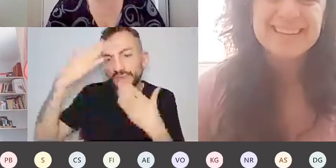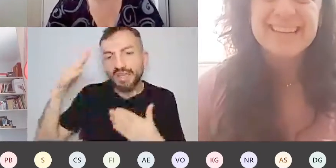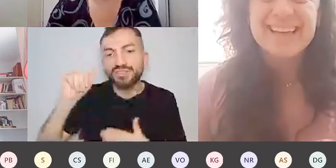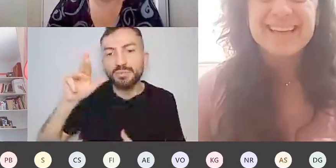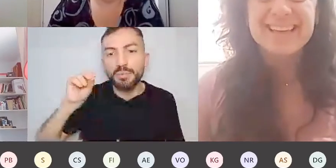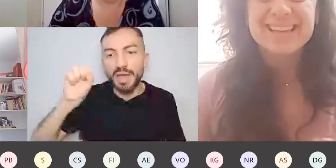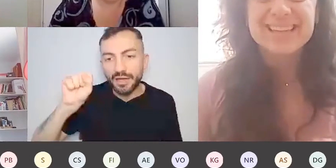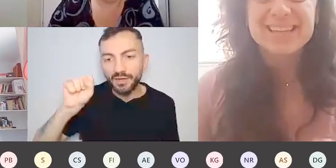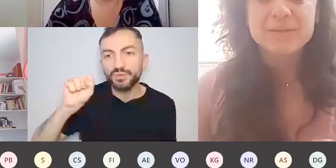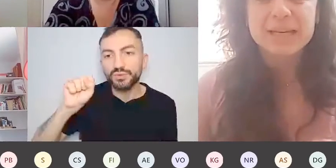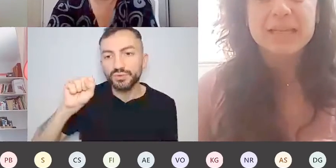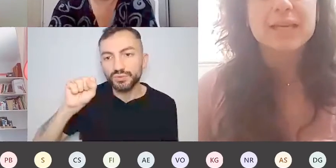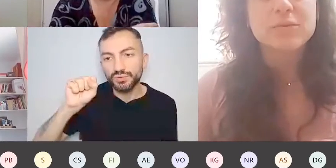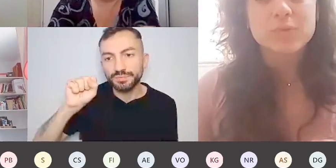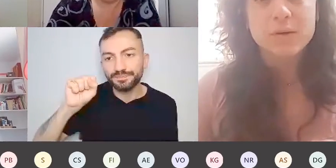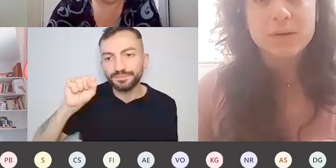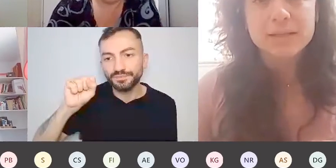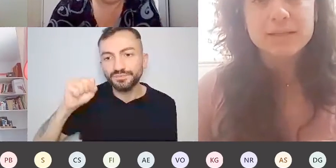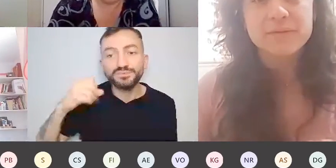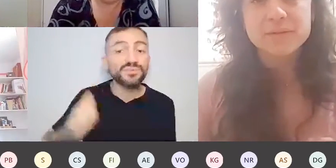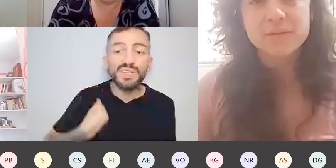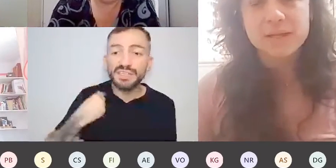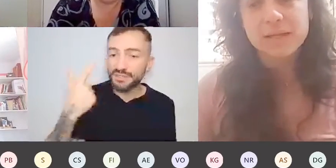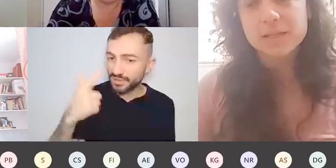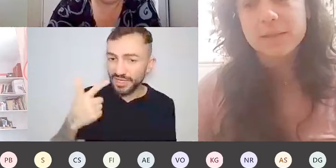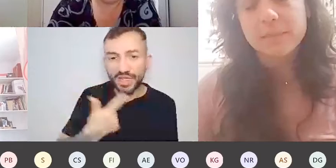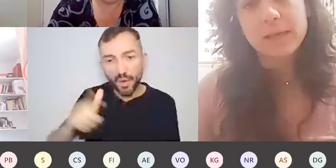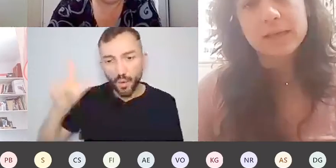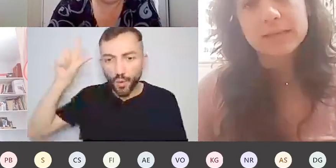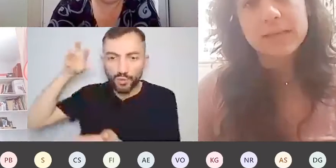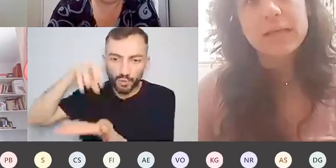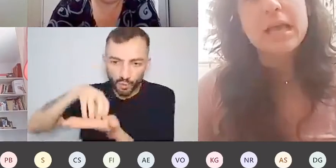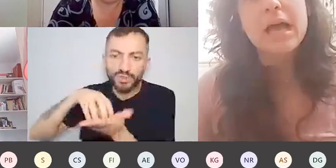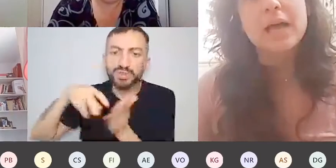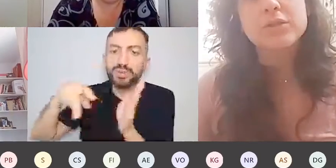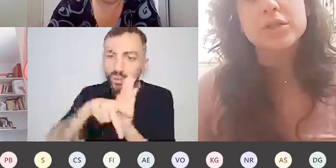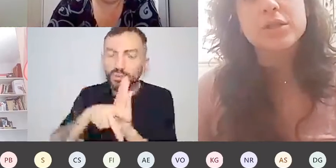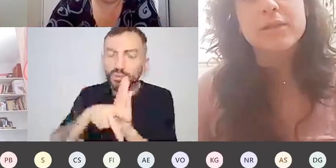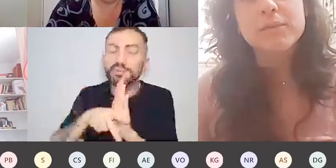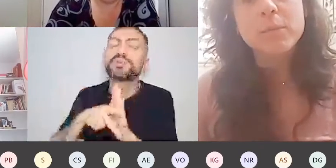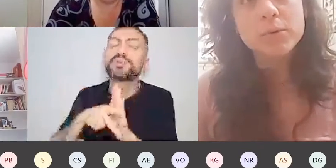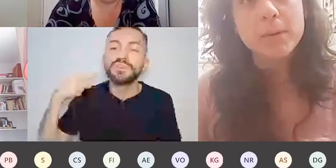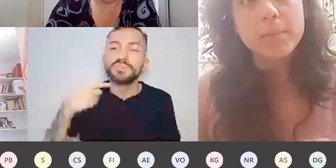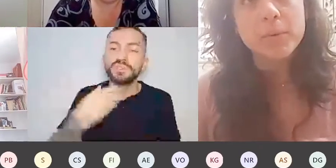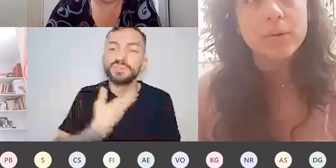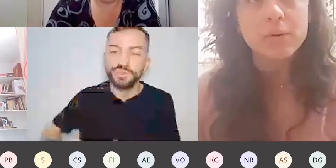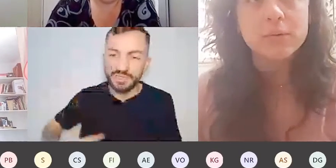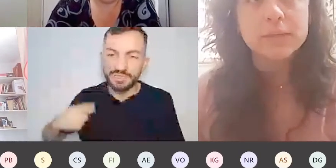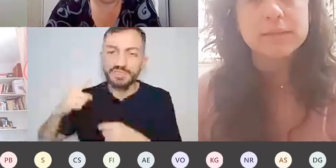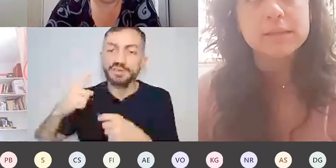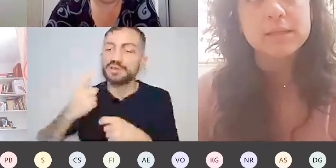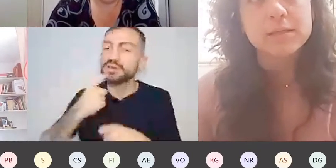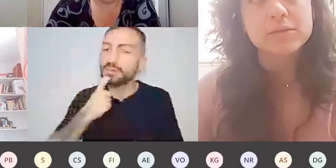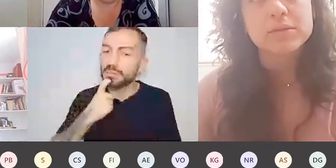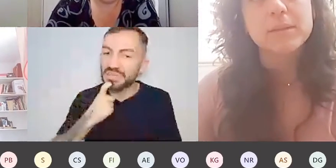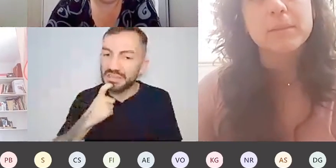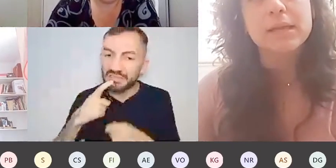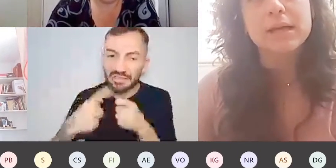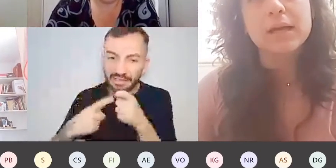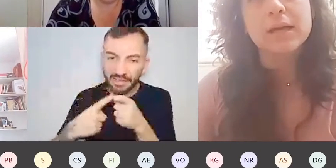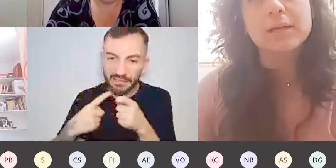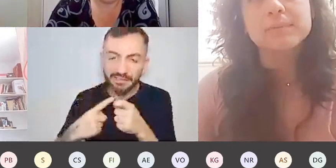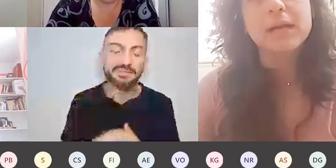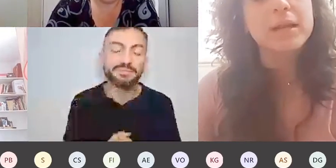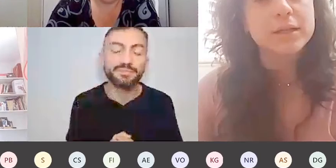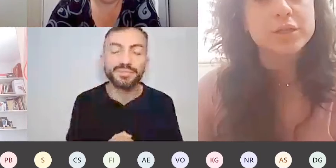Marcos, né? Que não está aqui, que é do Nucleocam da Defensoria aqui de Campinas, né? Acho que a gente teve muito apoio ao longo desses anos,